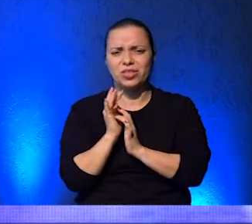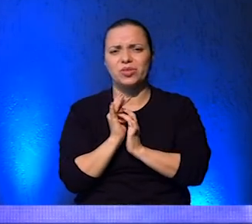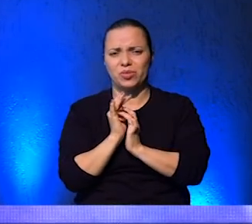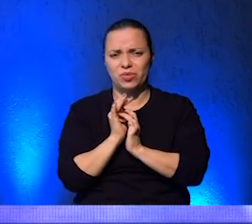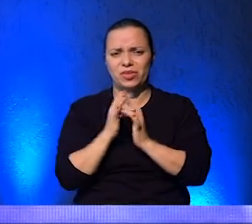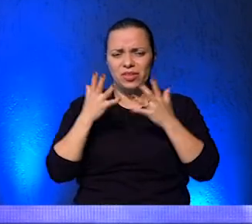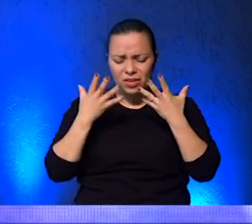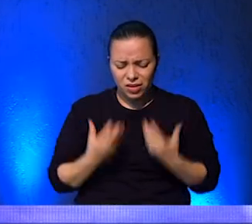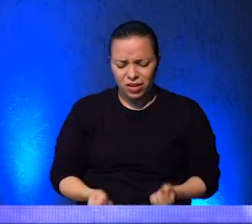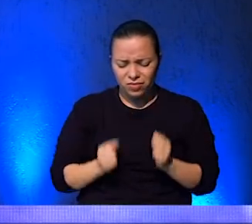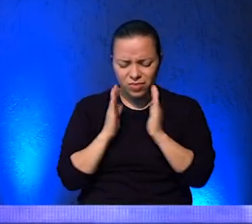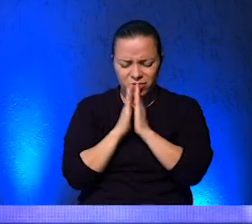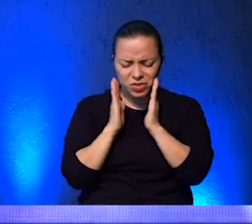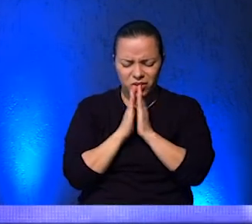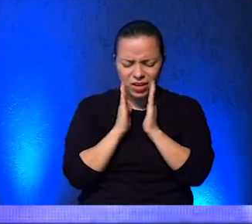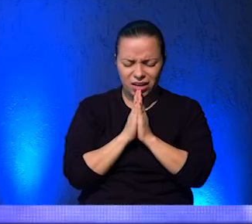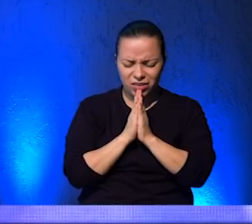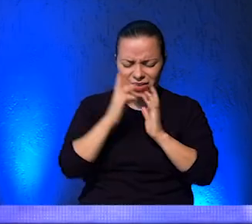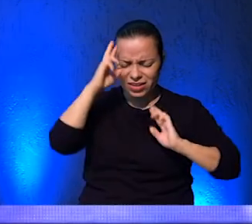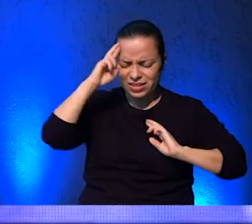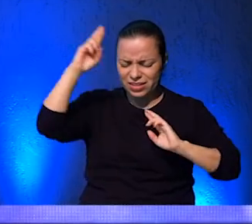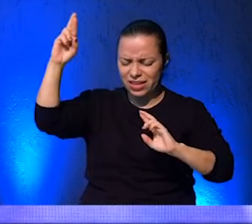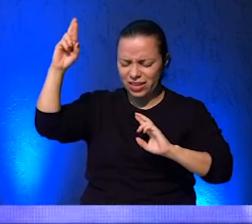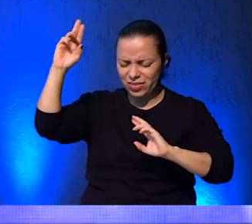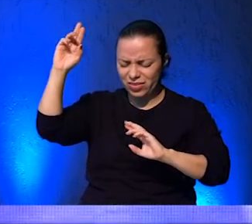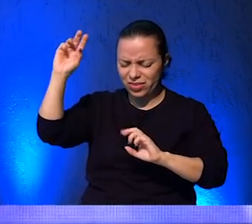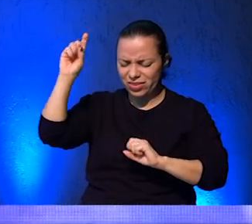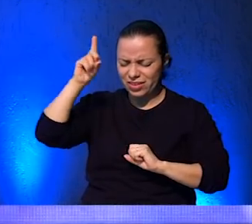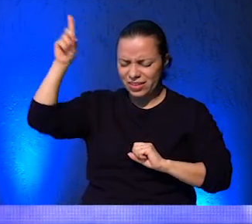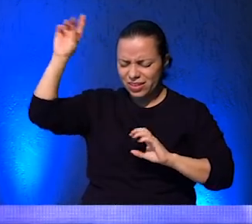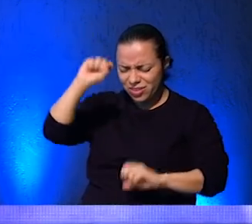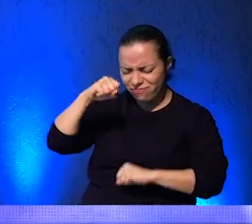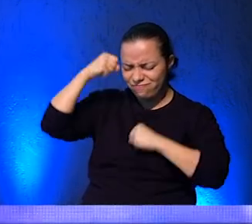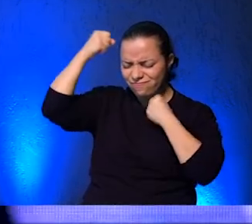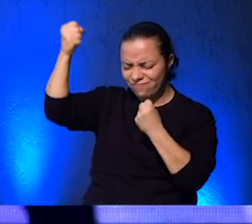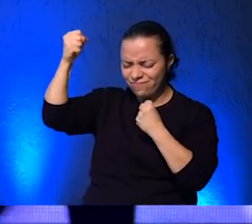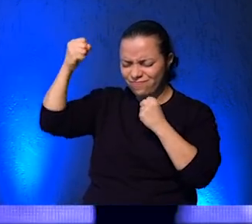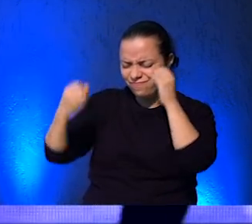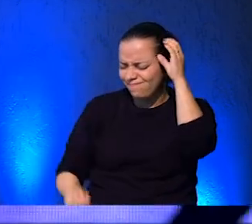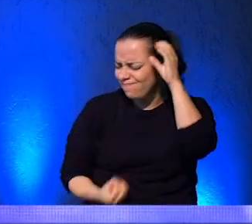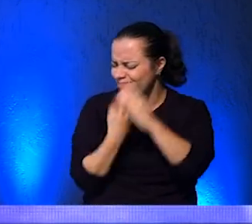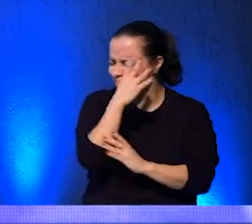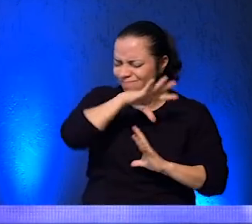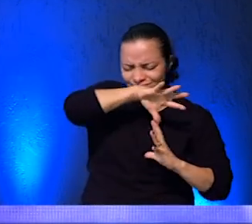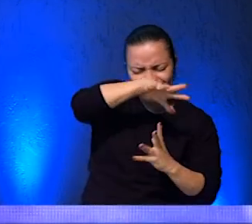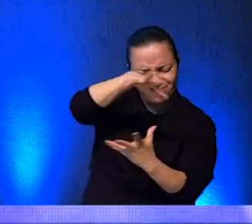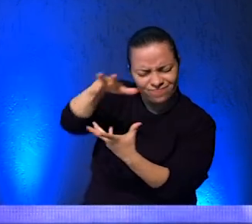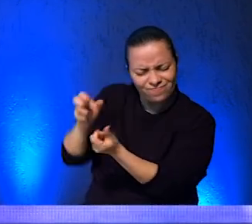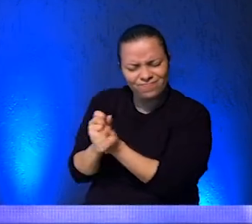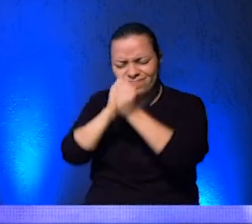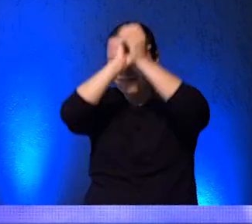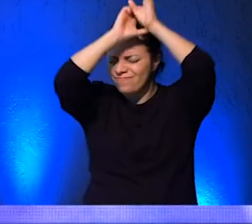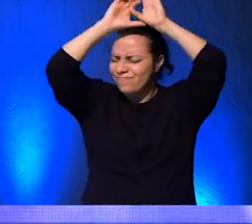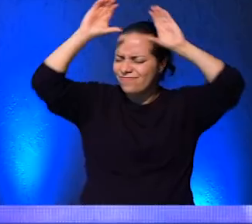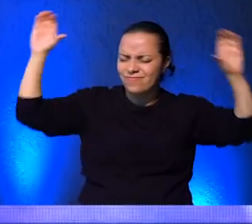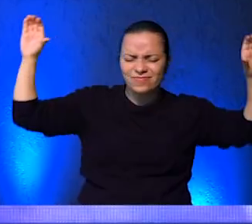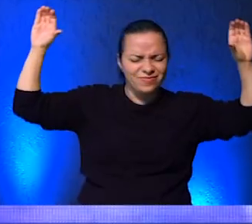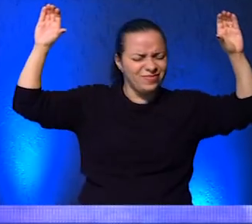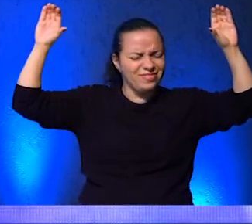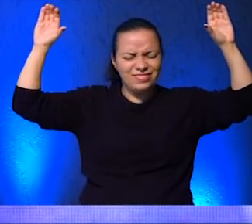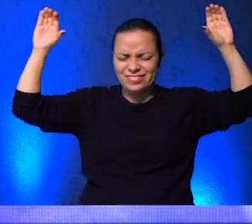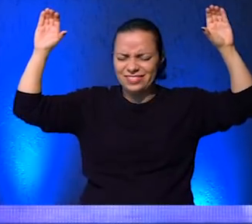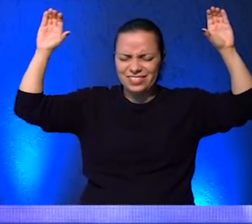senhor deus todo-poderoso criador dos céus e da terra o senhor que permitiu a deus e que nós